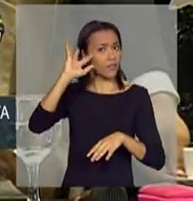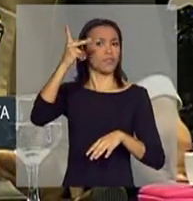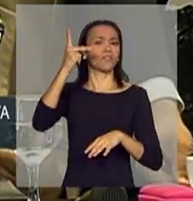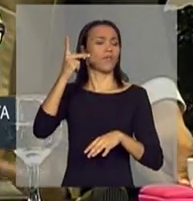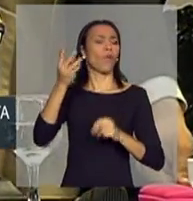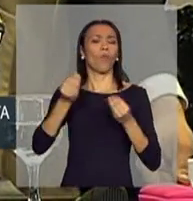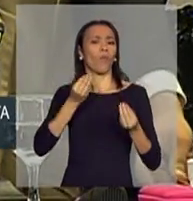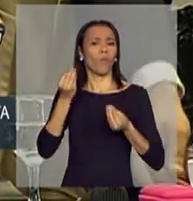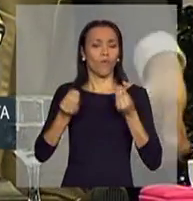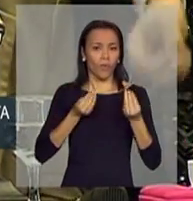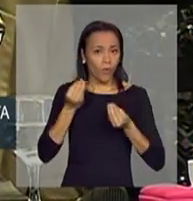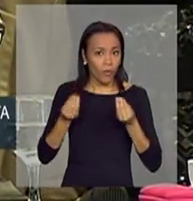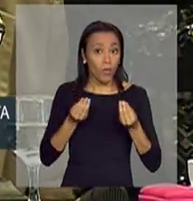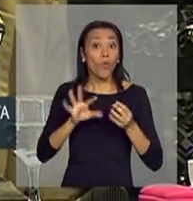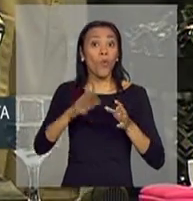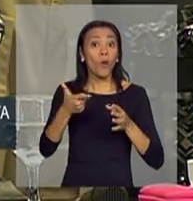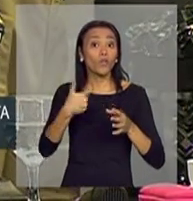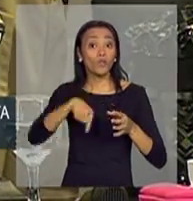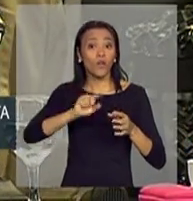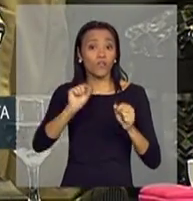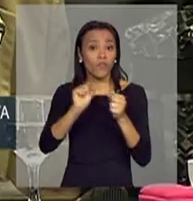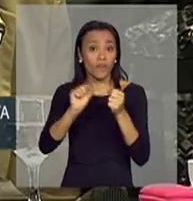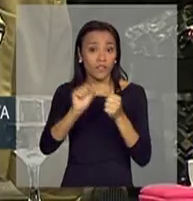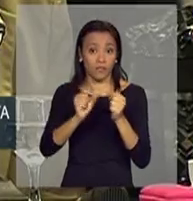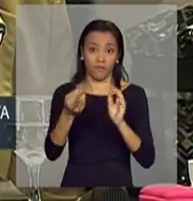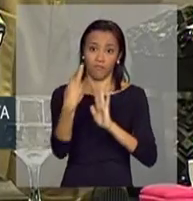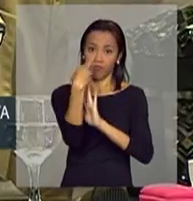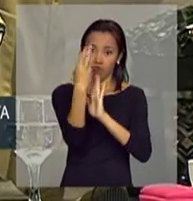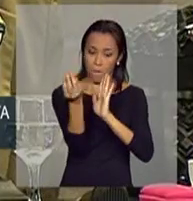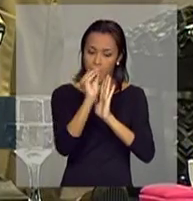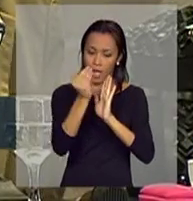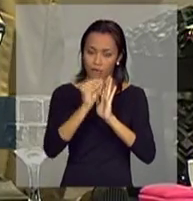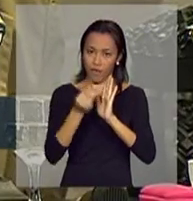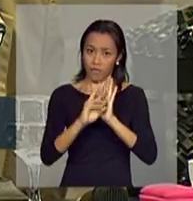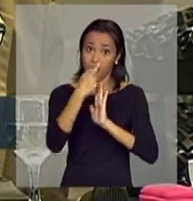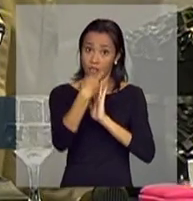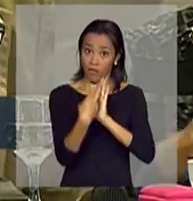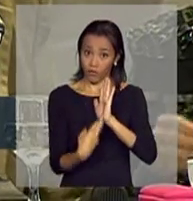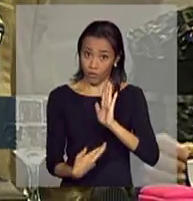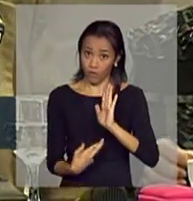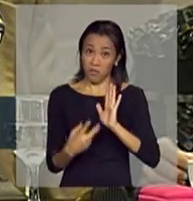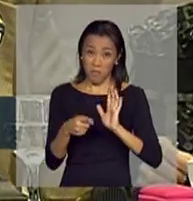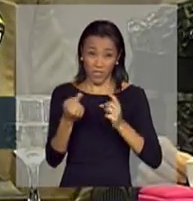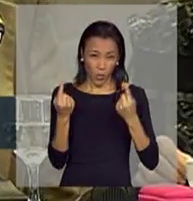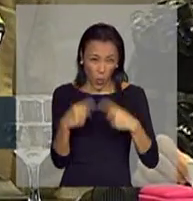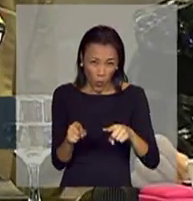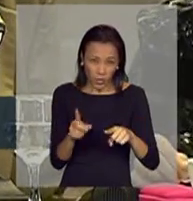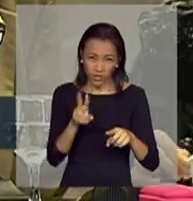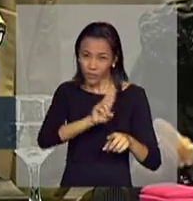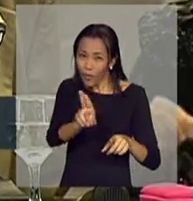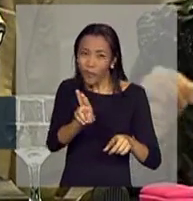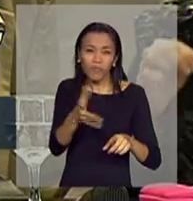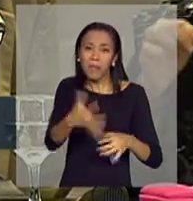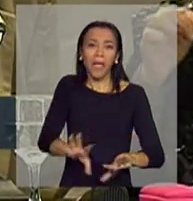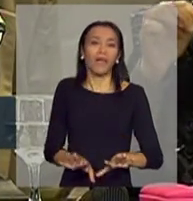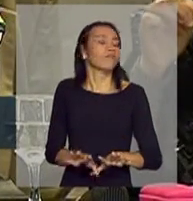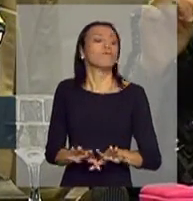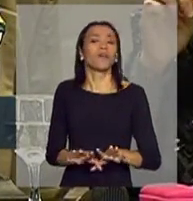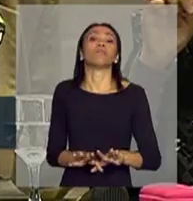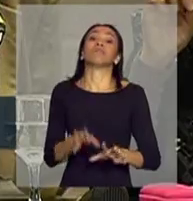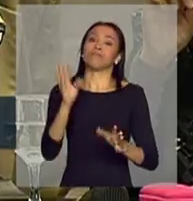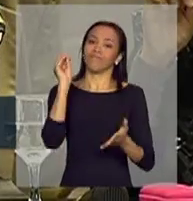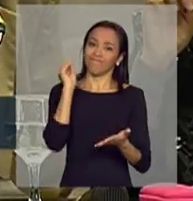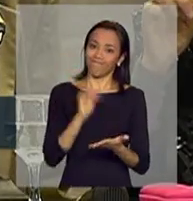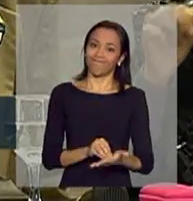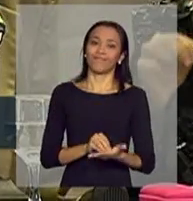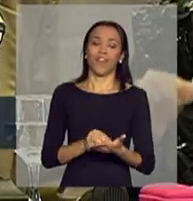que nós vamos ter que fazer o relatório. Mas a posição não tem nenhuma, nenhuma posição contrária à publicação de nome. Está no nosso mandato